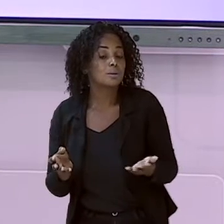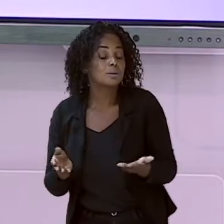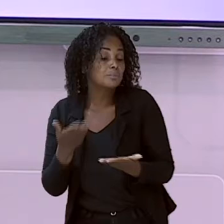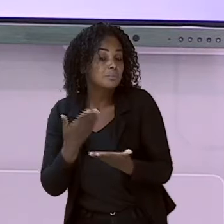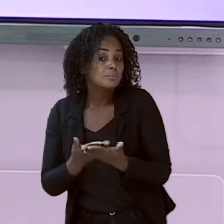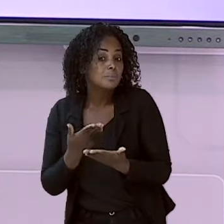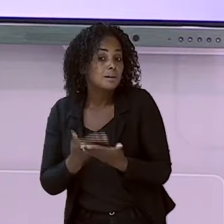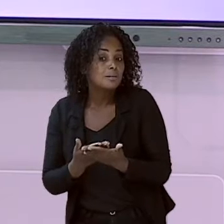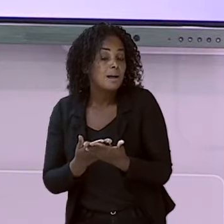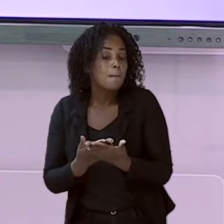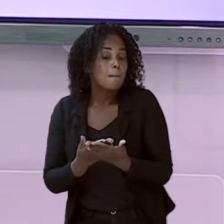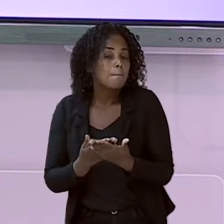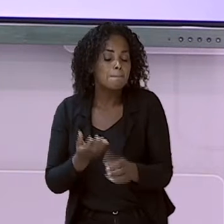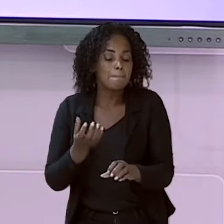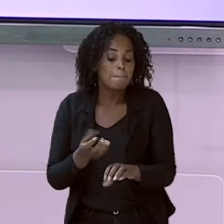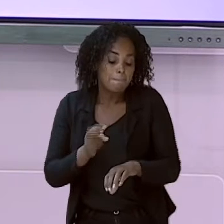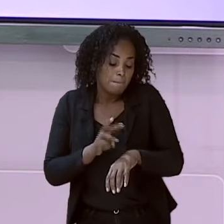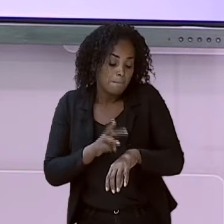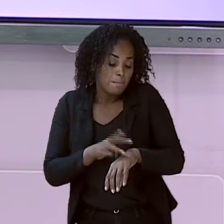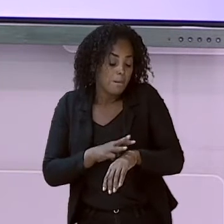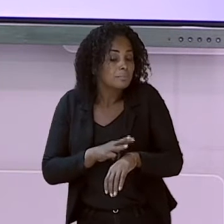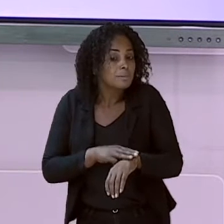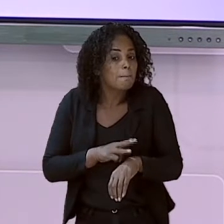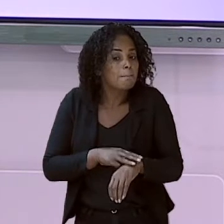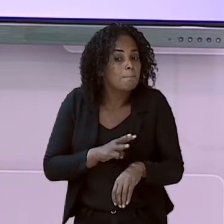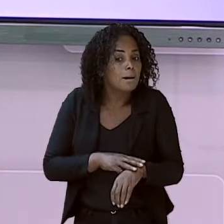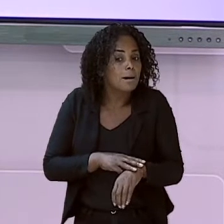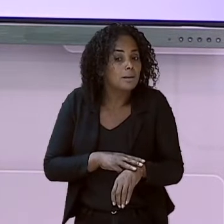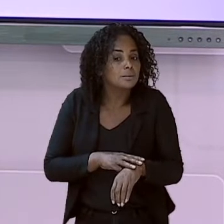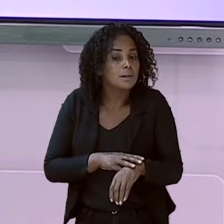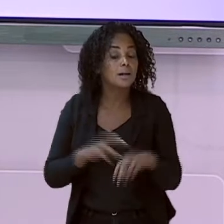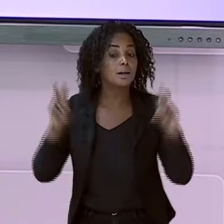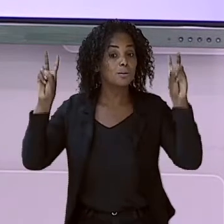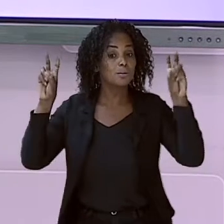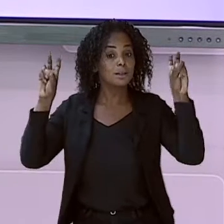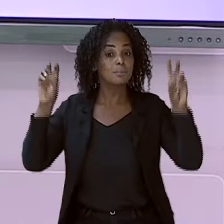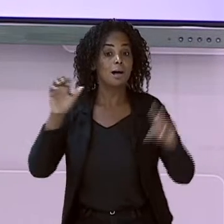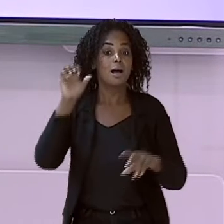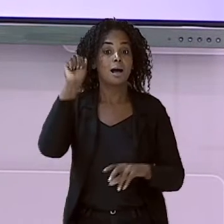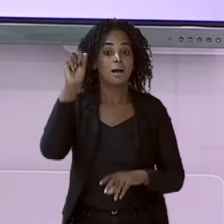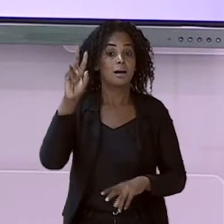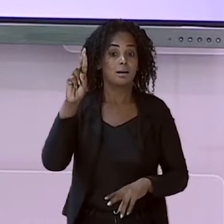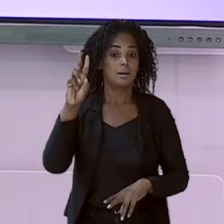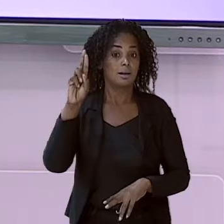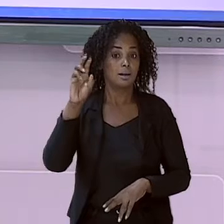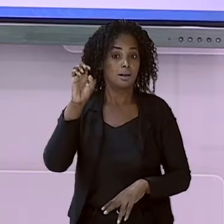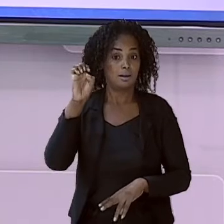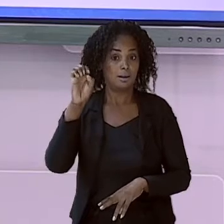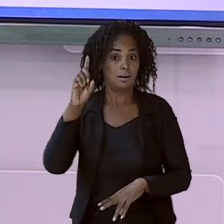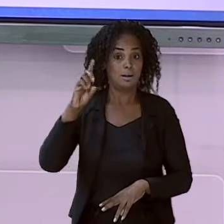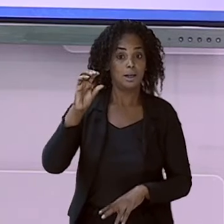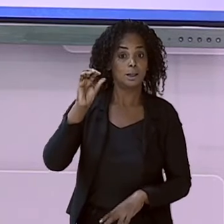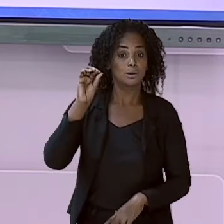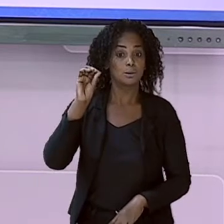de matemática e nós vamos falar sobre o assunto arredondamento.